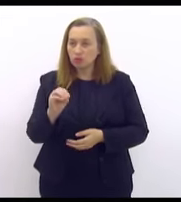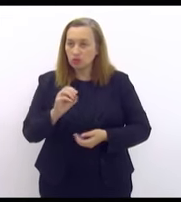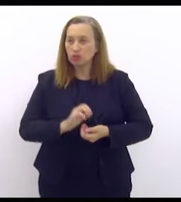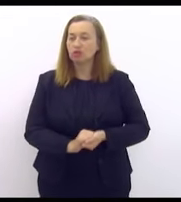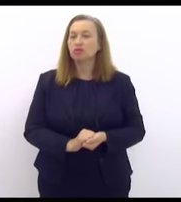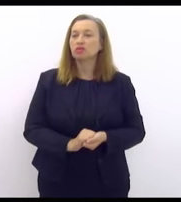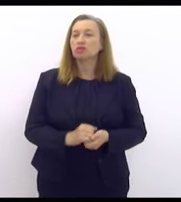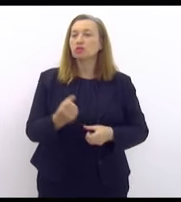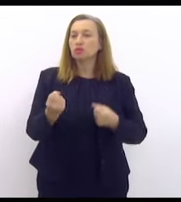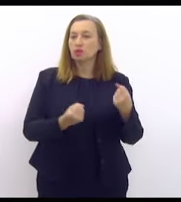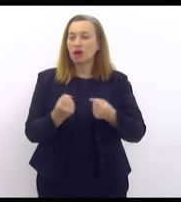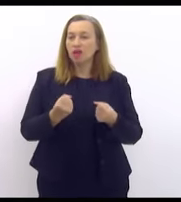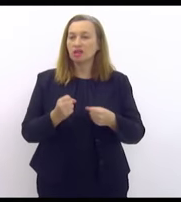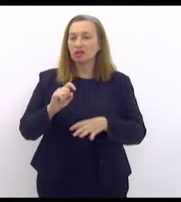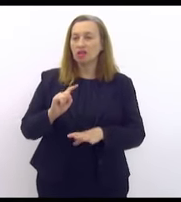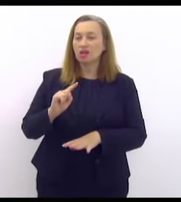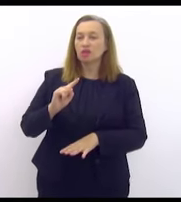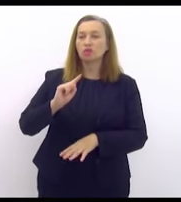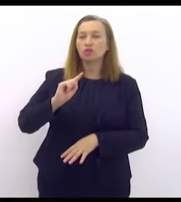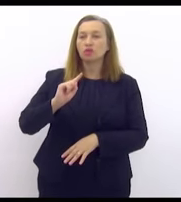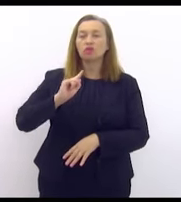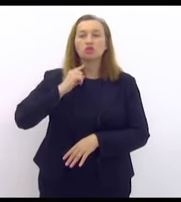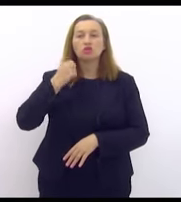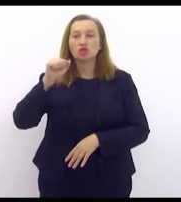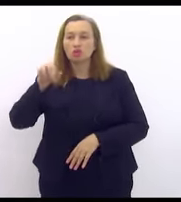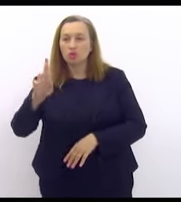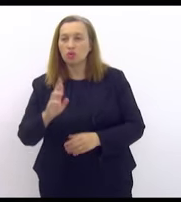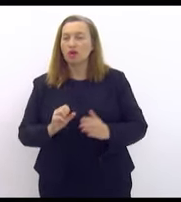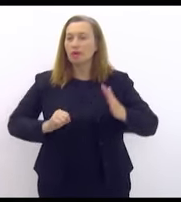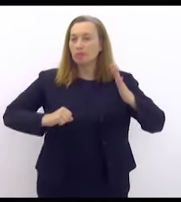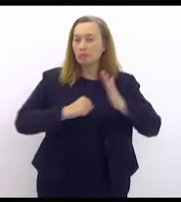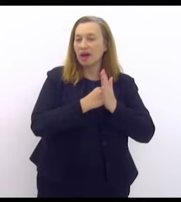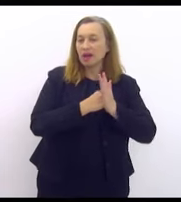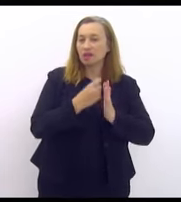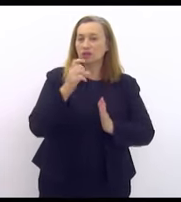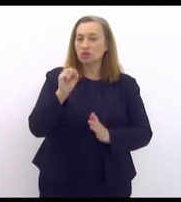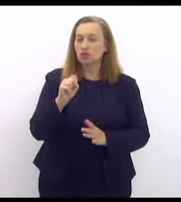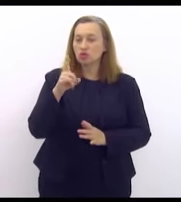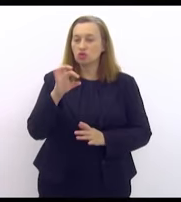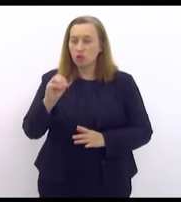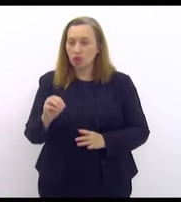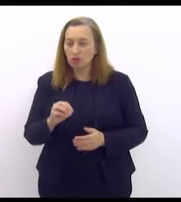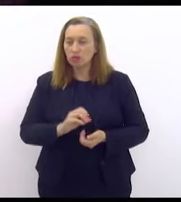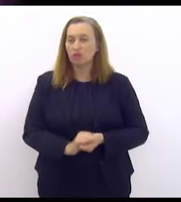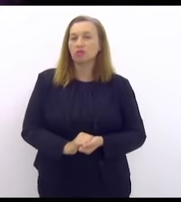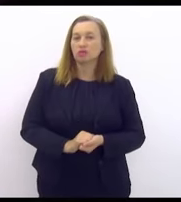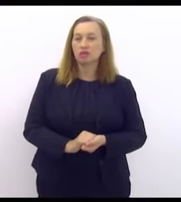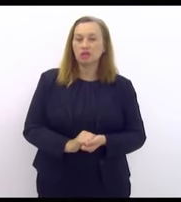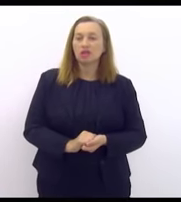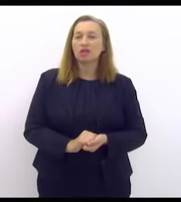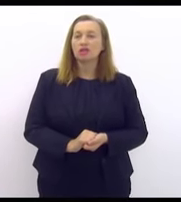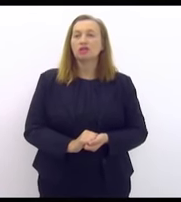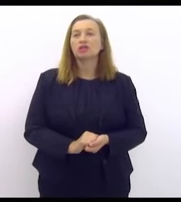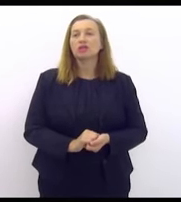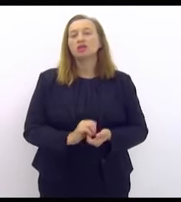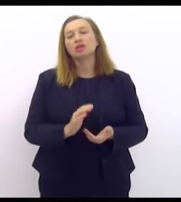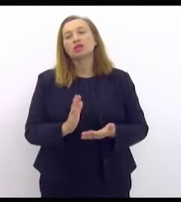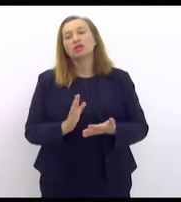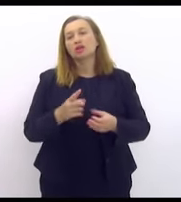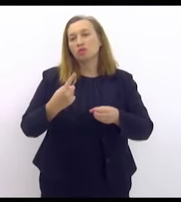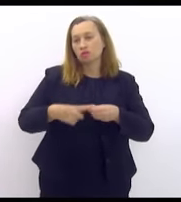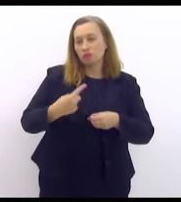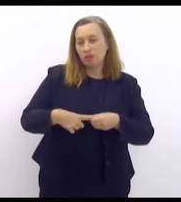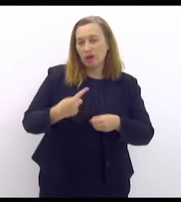dos veículos, da poluição. A redução do impacto dos resíduos sólidos, que são os aterros sanitários, que na maioria dos bairros dos municípios